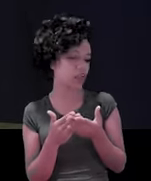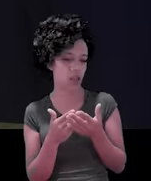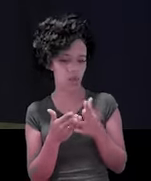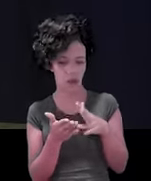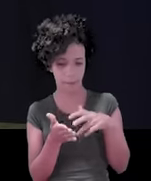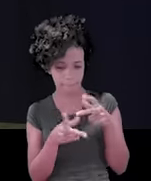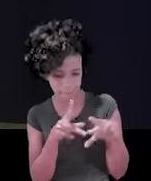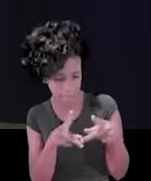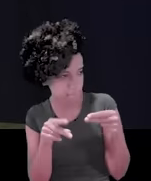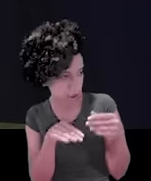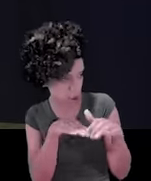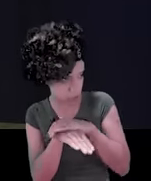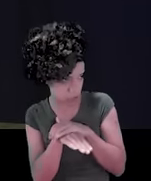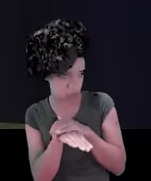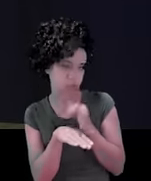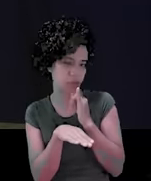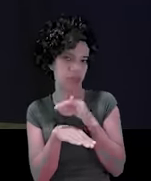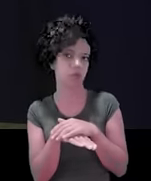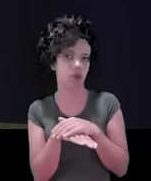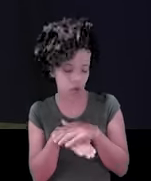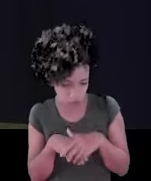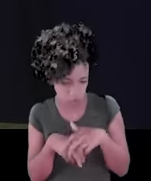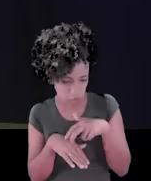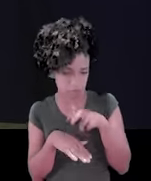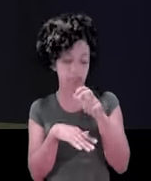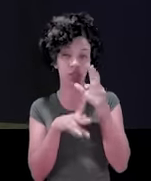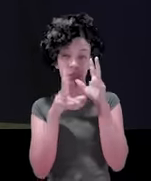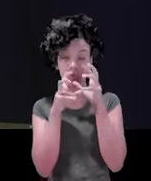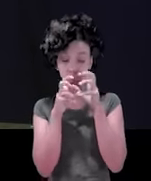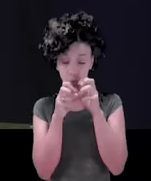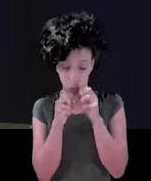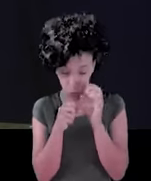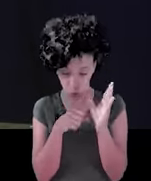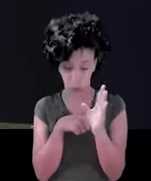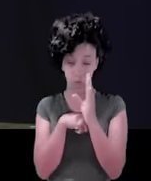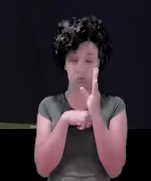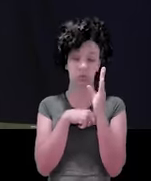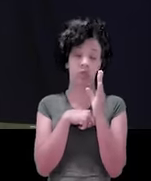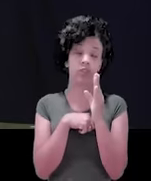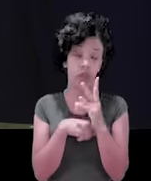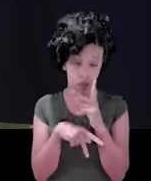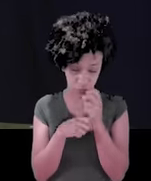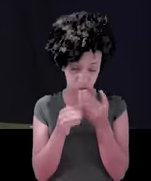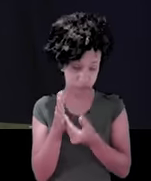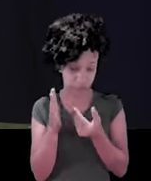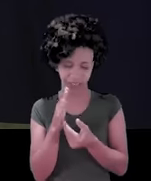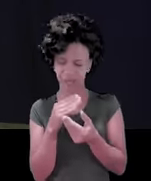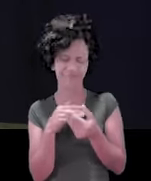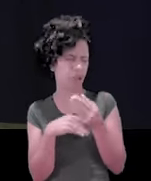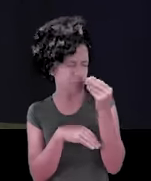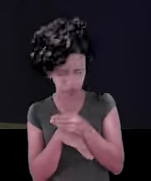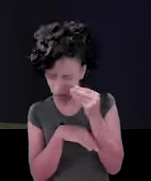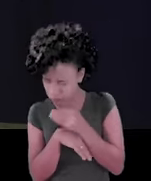abaixava para amarrar meu tênis por exemplo quando levantava me vistos conhecia eu ia perdendo a força assim a muito